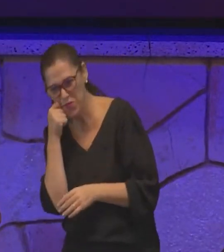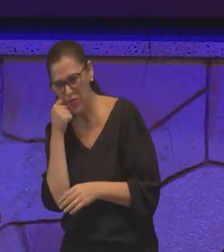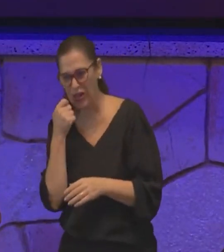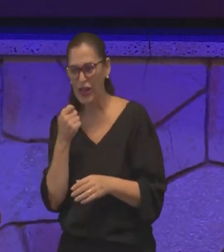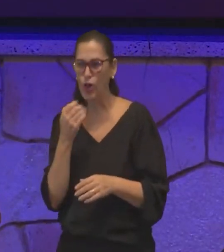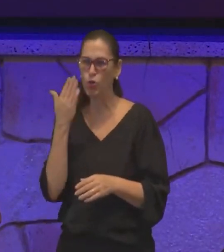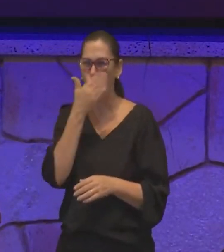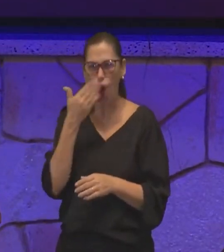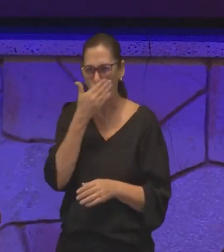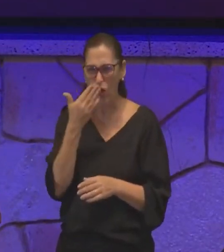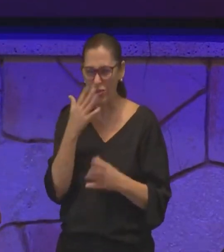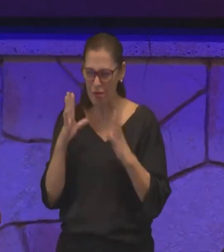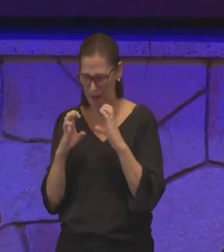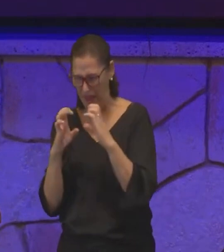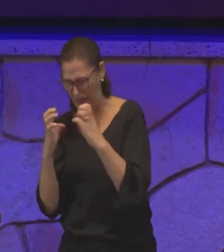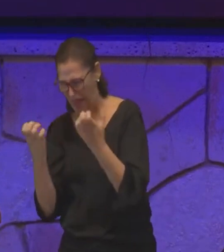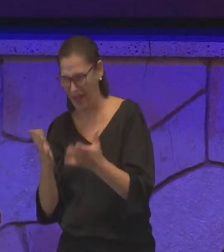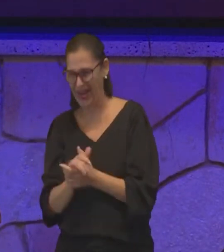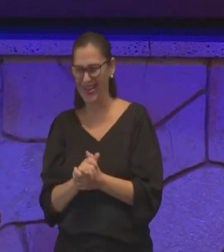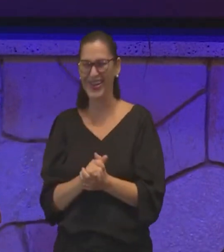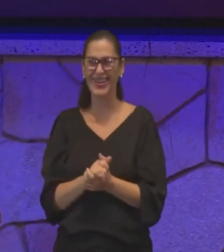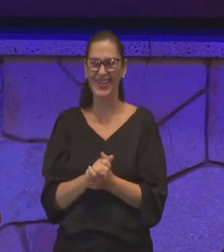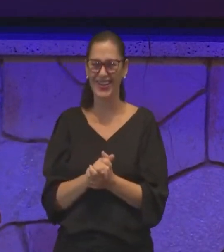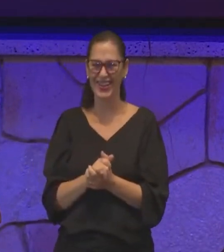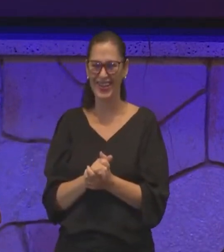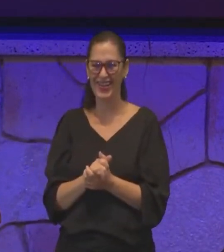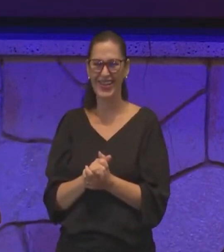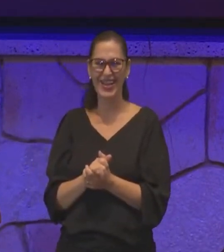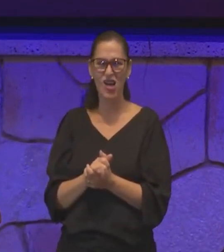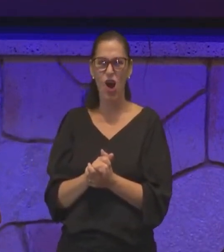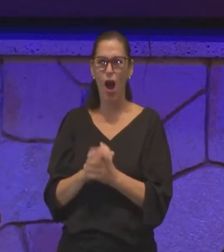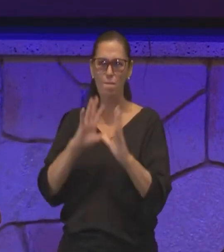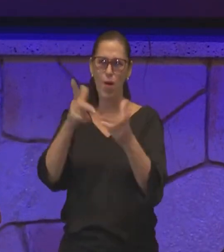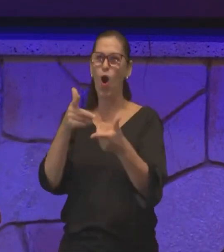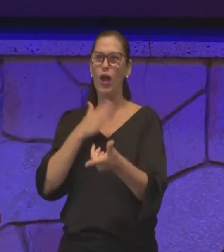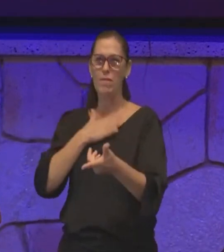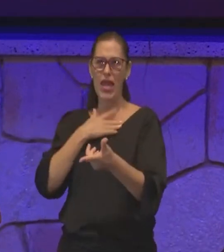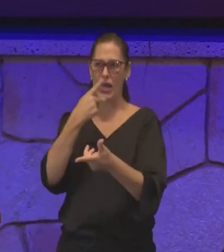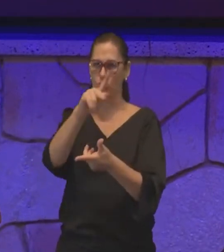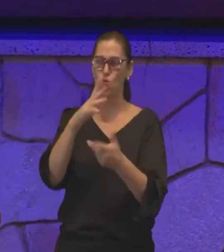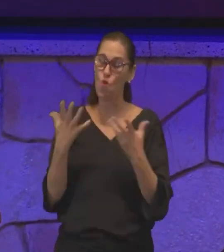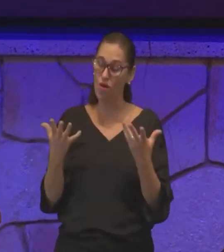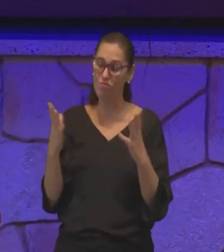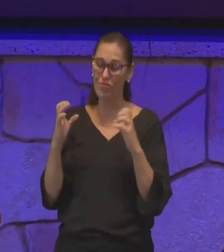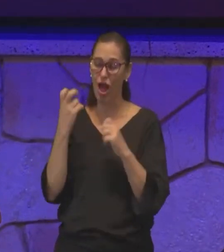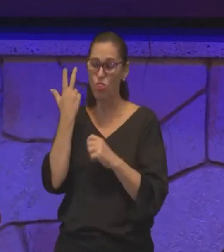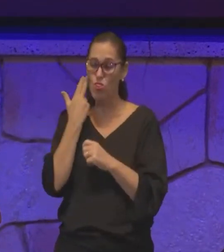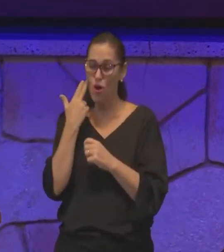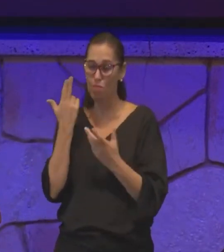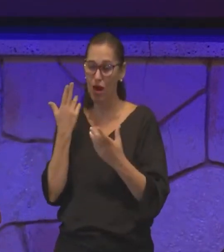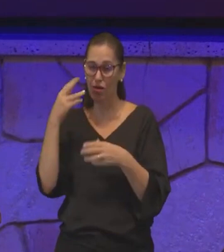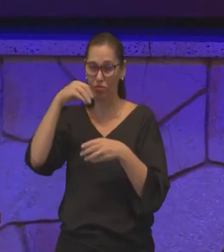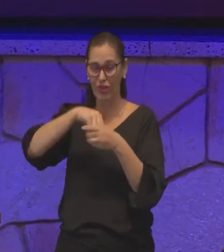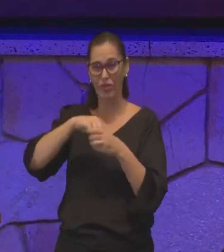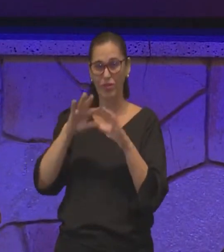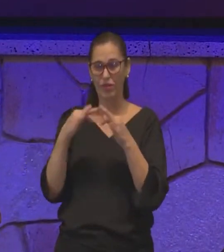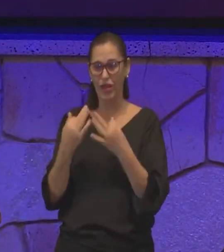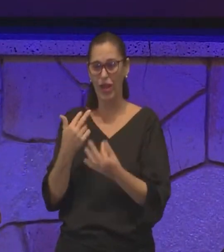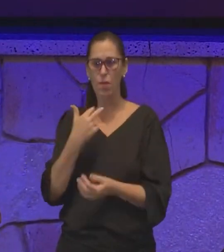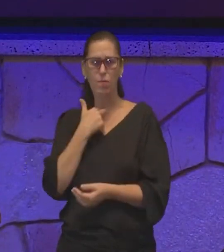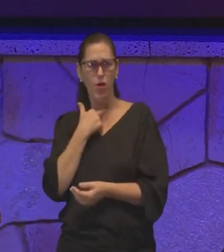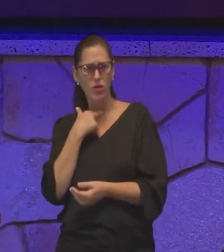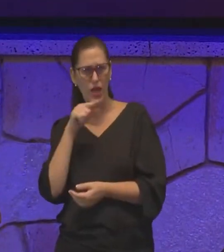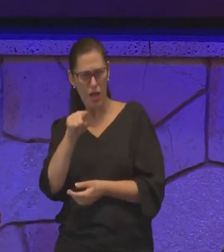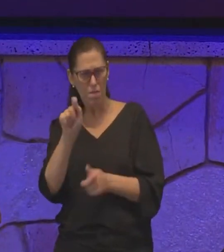sobremesa, não é? Quem é o dono da bola ou qualquer outra coisa semelhante. Porque ele pode ou não posso. São